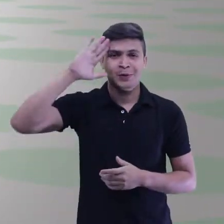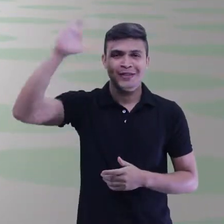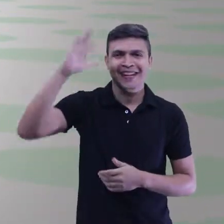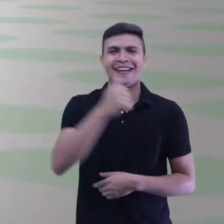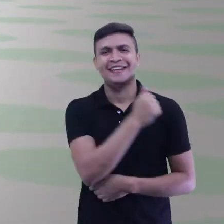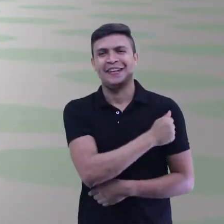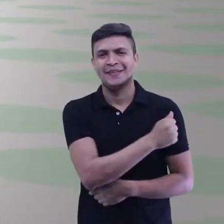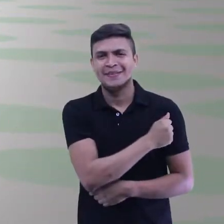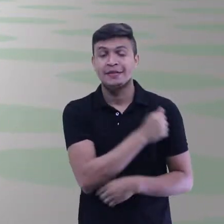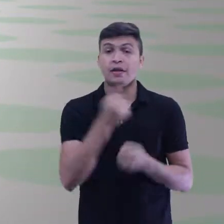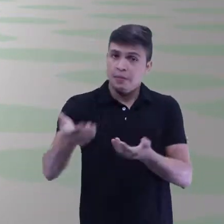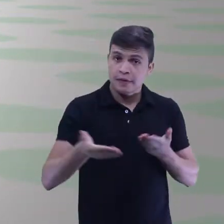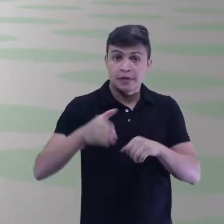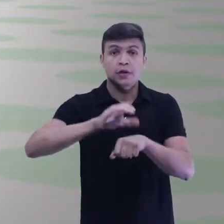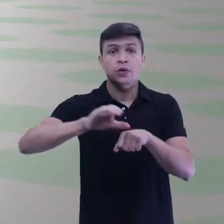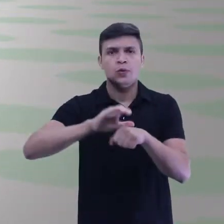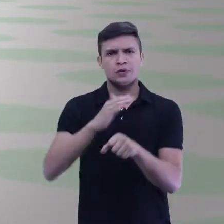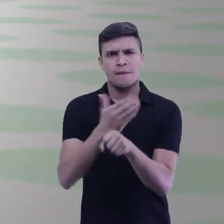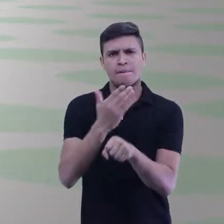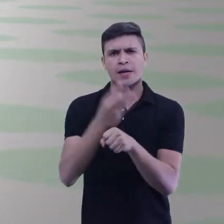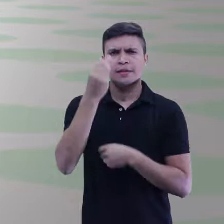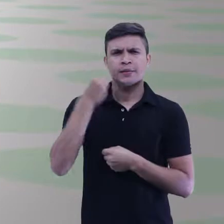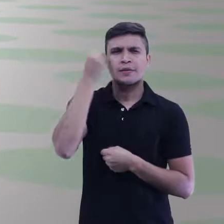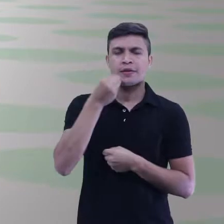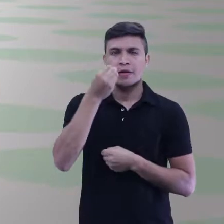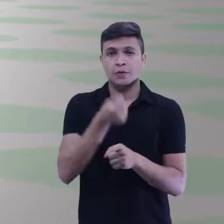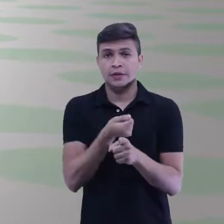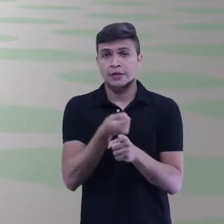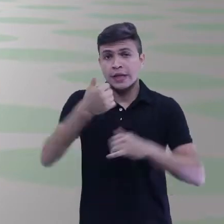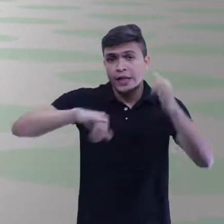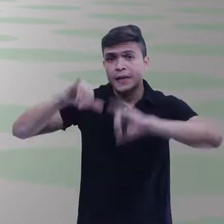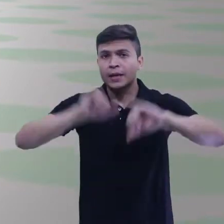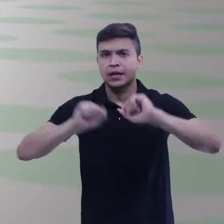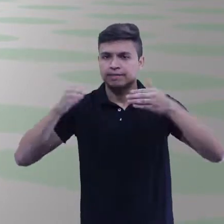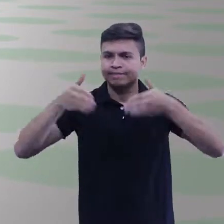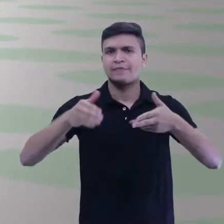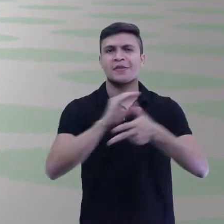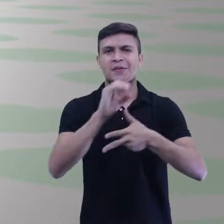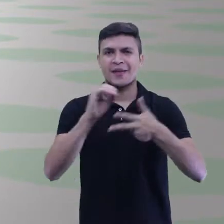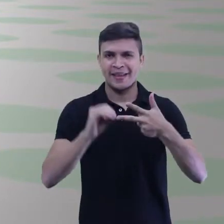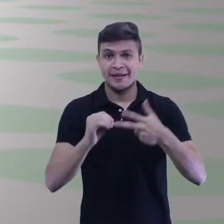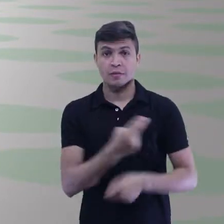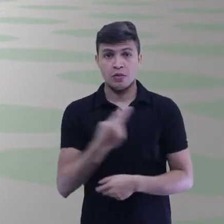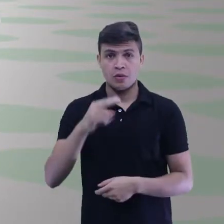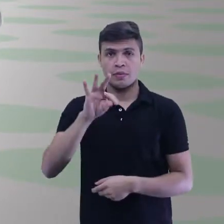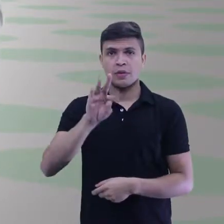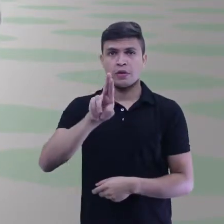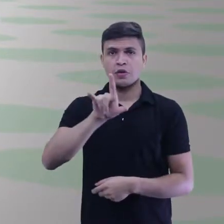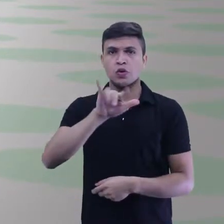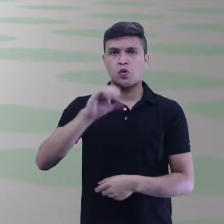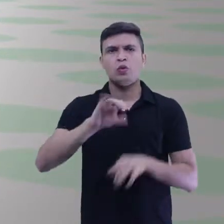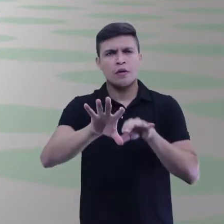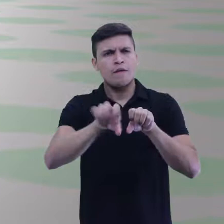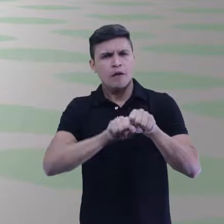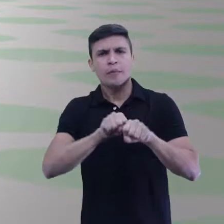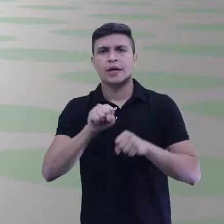Olá, caro cursista. Seja bem-vindo ao curso de Práticas Experimentais em Química aplicadas ao Enem. Meu nome é Túlio Vasconcelos, sou